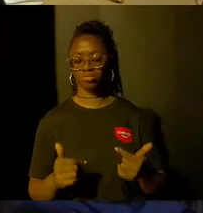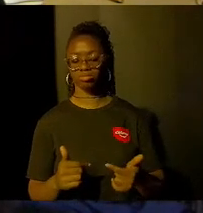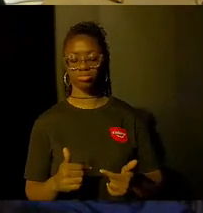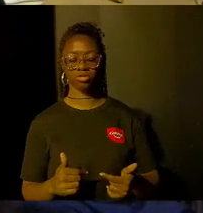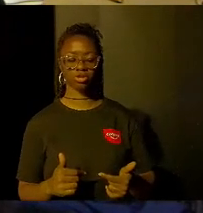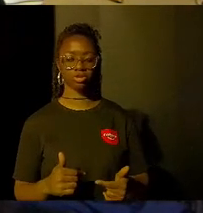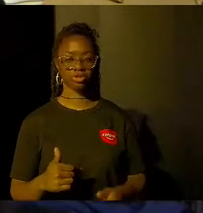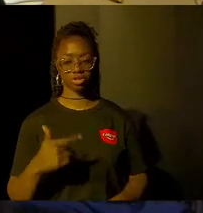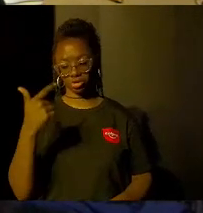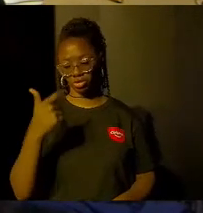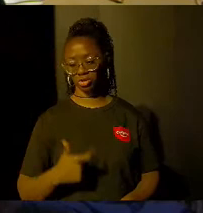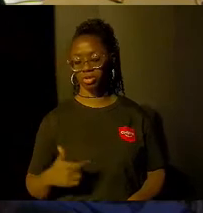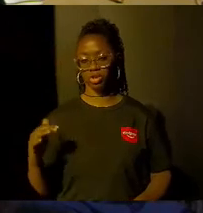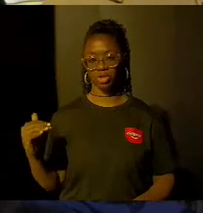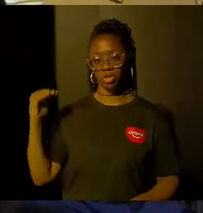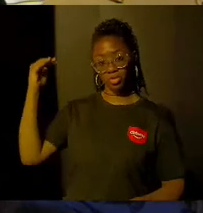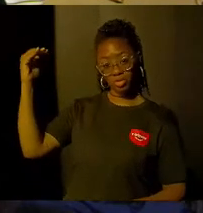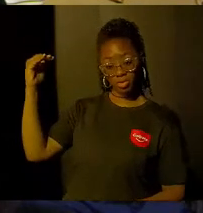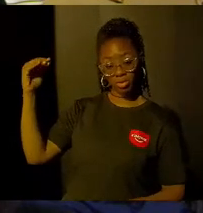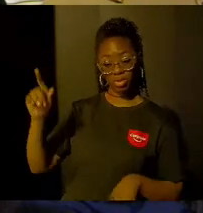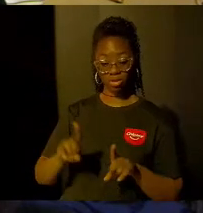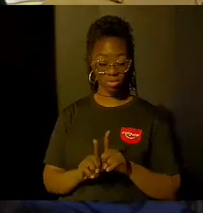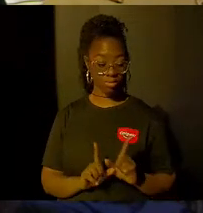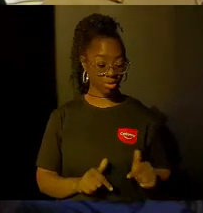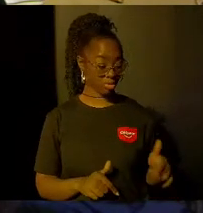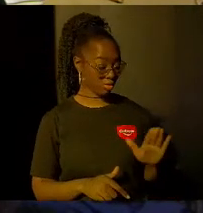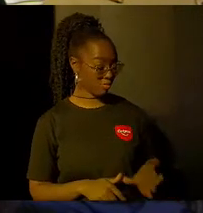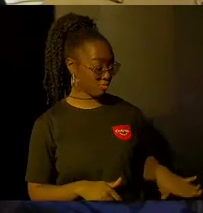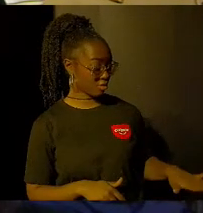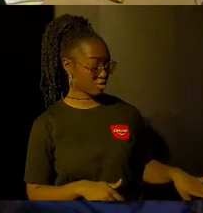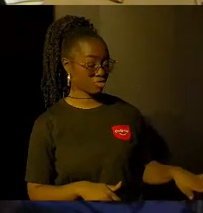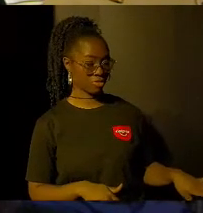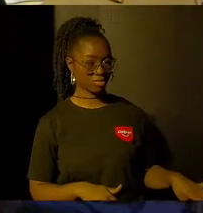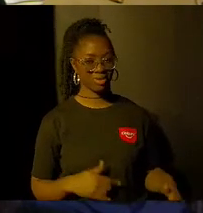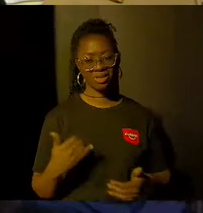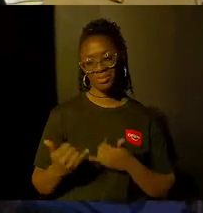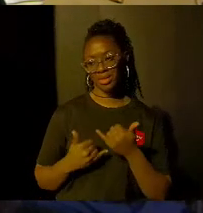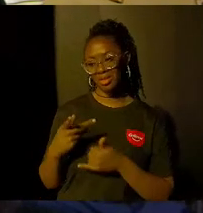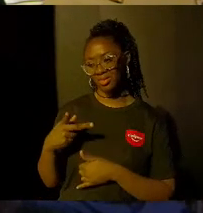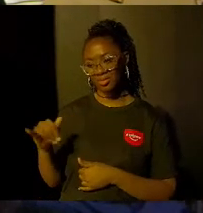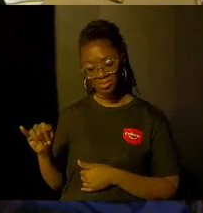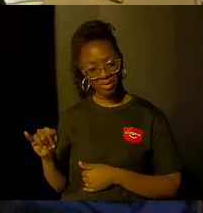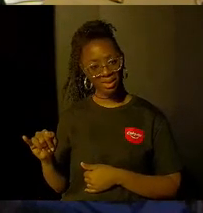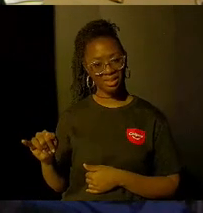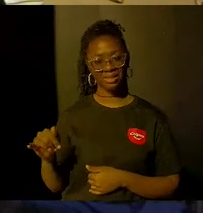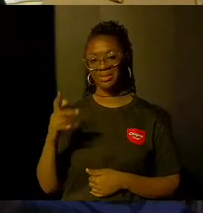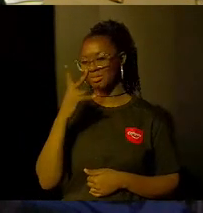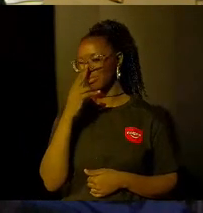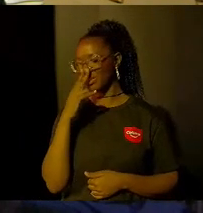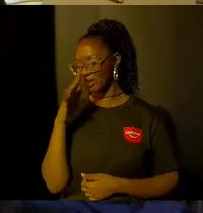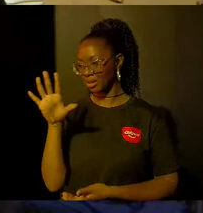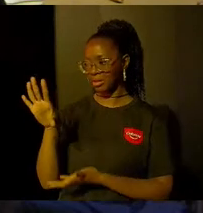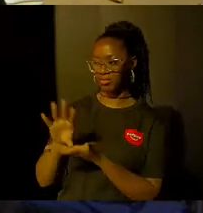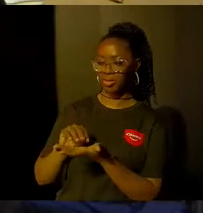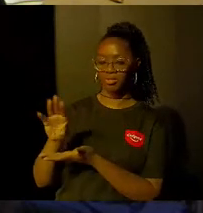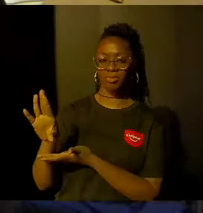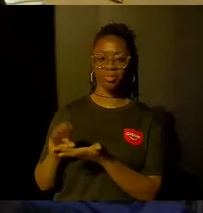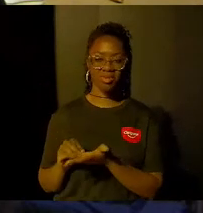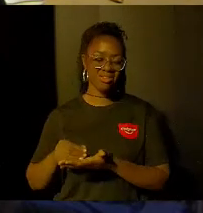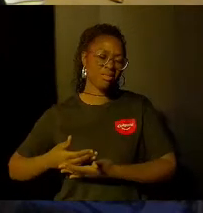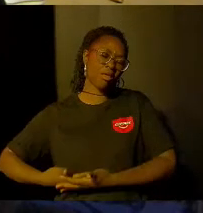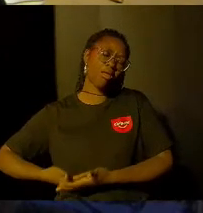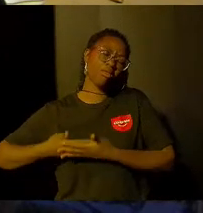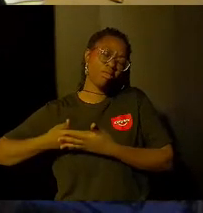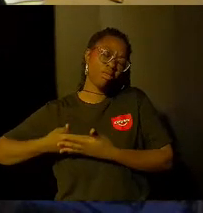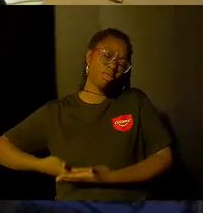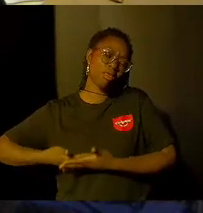e reações bastante infantis a maneira como brincava com o pai chegando a imitar a vozinha de um